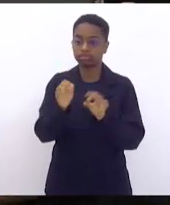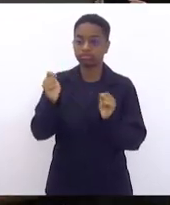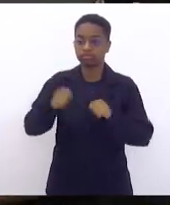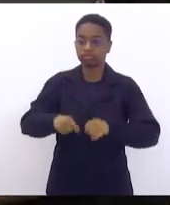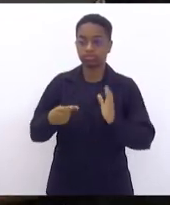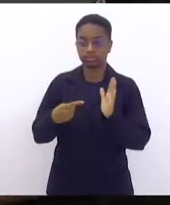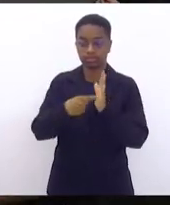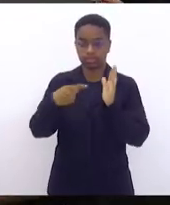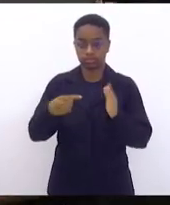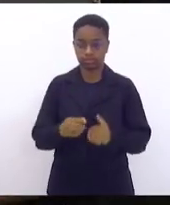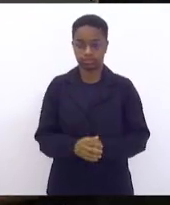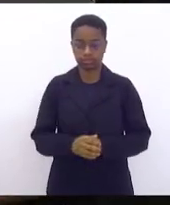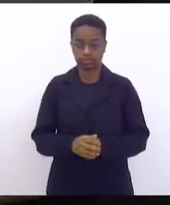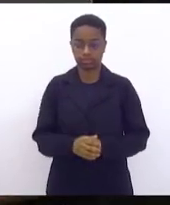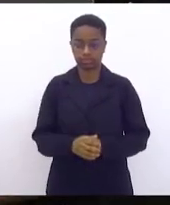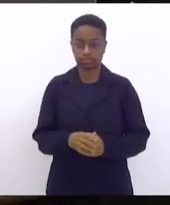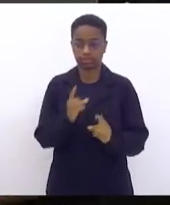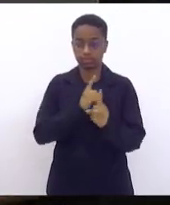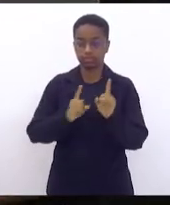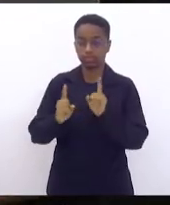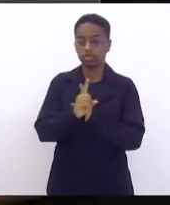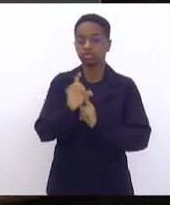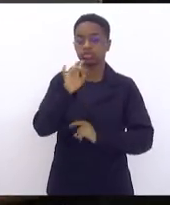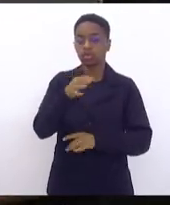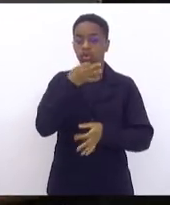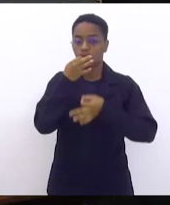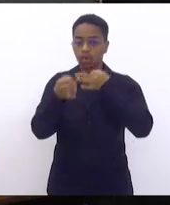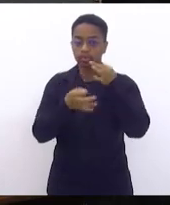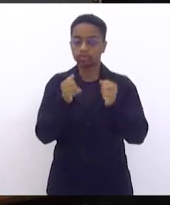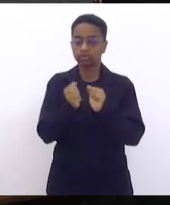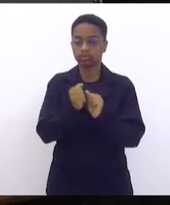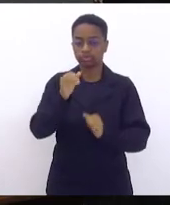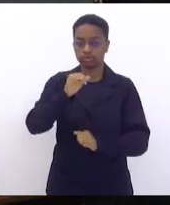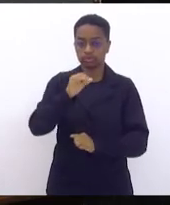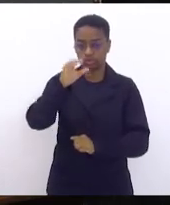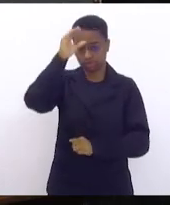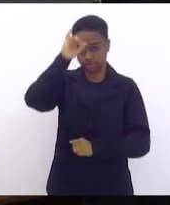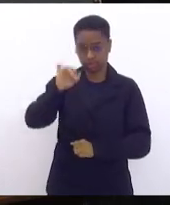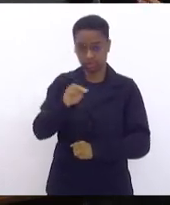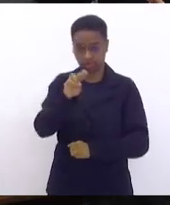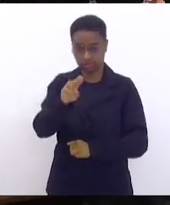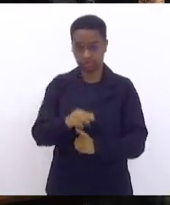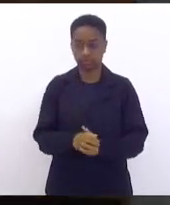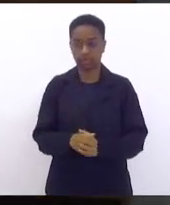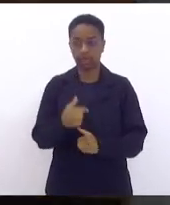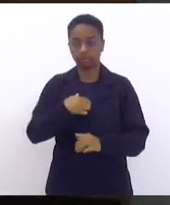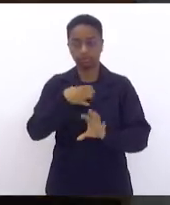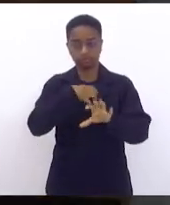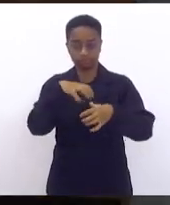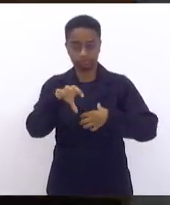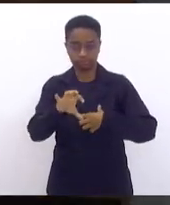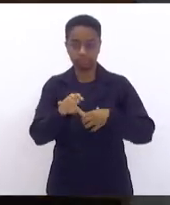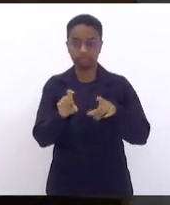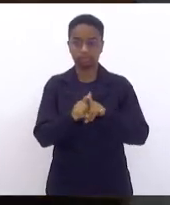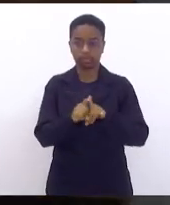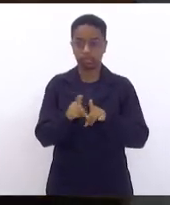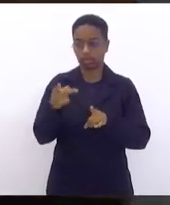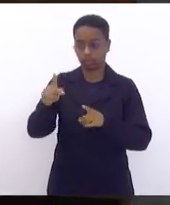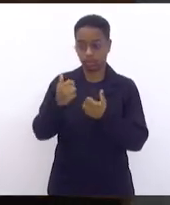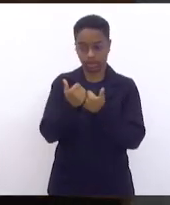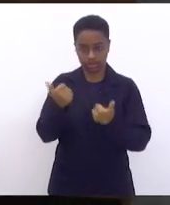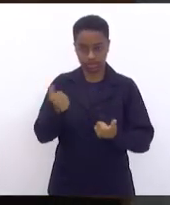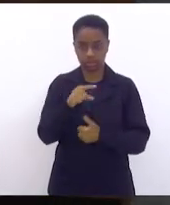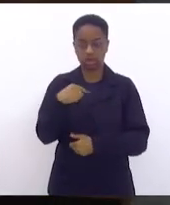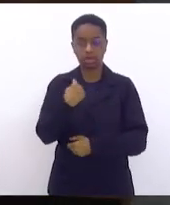senhor presidente, rapidamente, só para comentar aqui, junto com a tia Ju, me solidarizando com a sua assessora, a